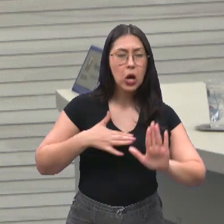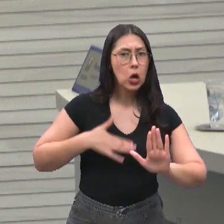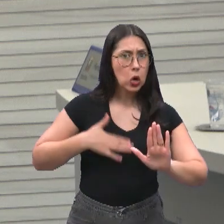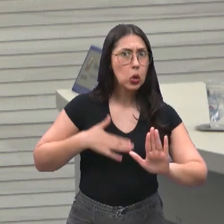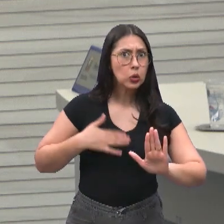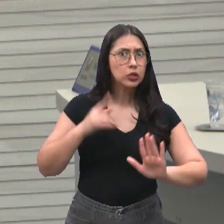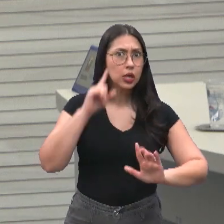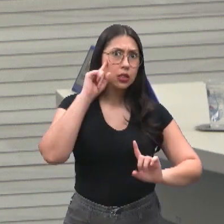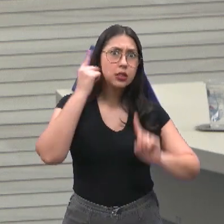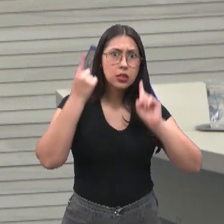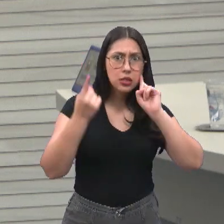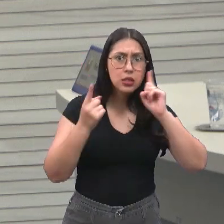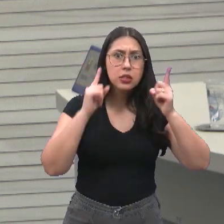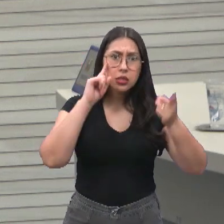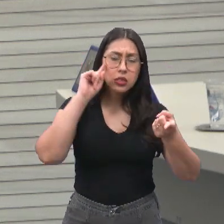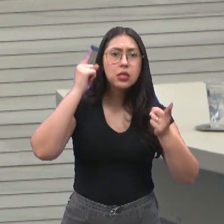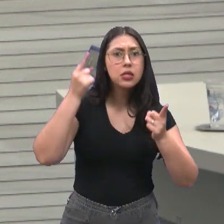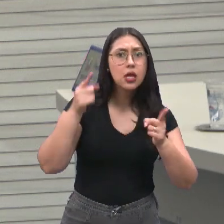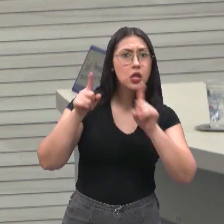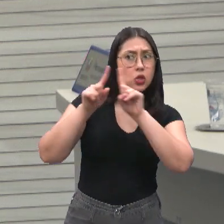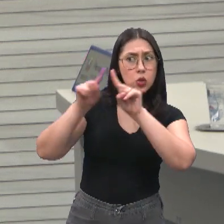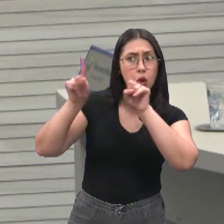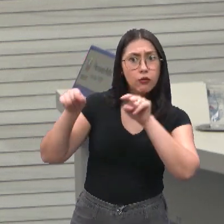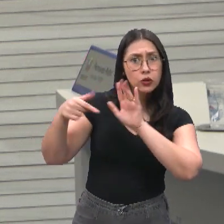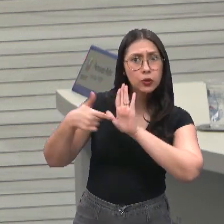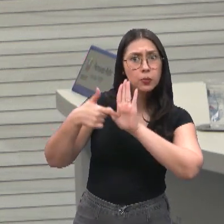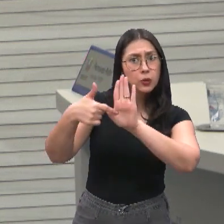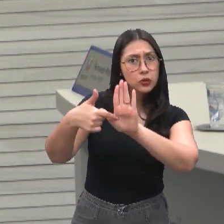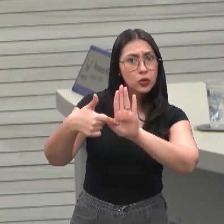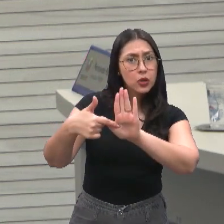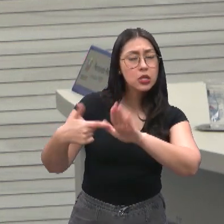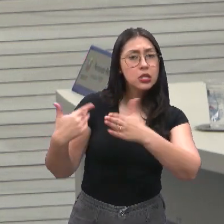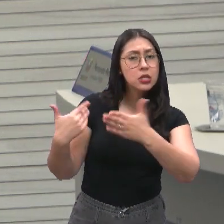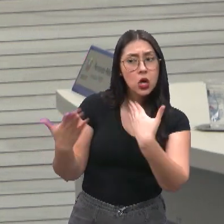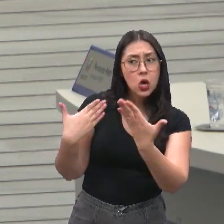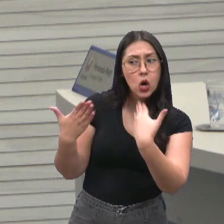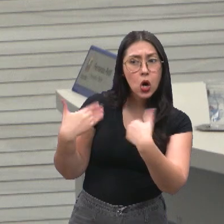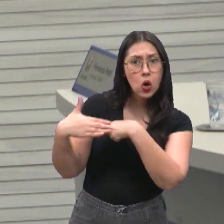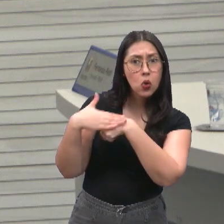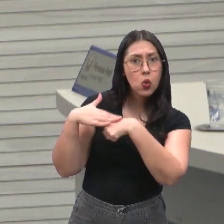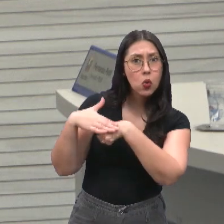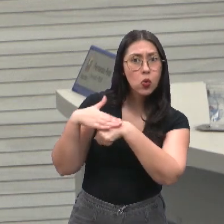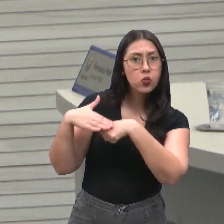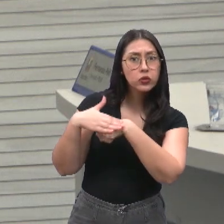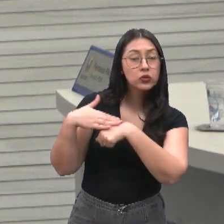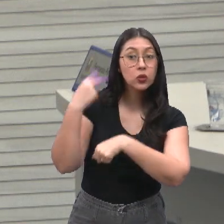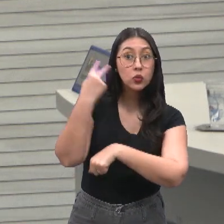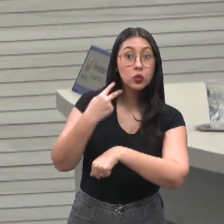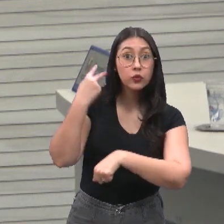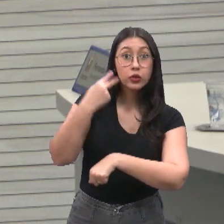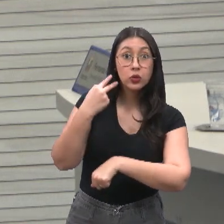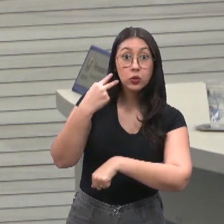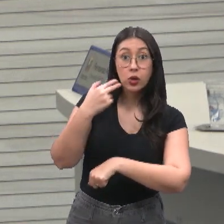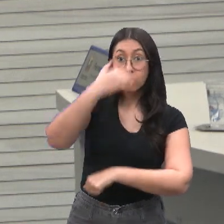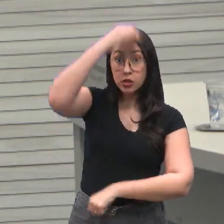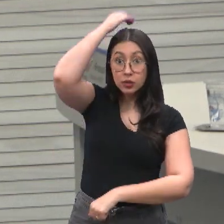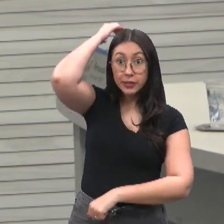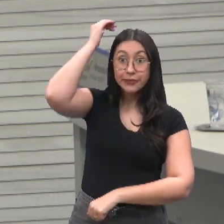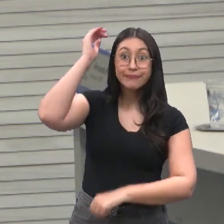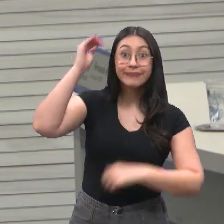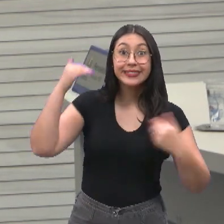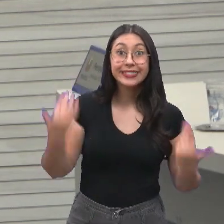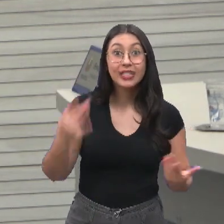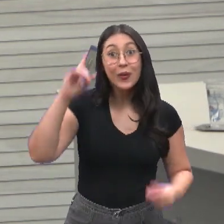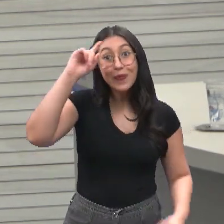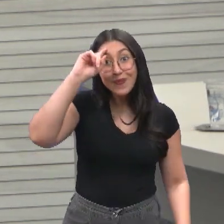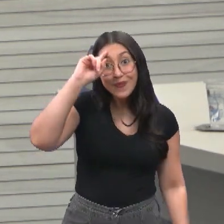que esses funcionários públicos passaram, e conversando, né, juntamente com o vereador Carlos Abranches, tivemos uma ideia